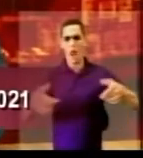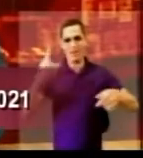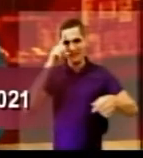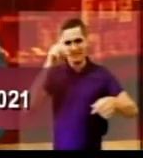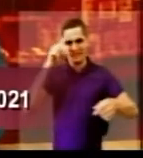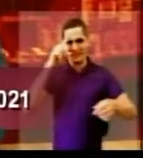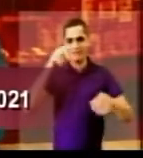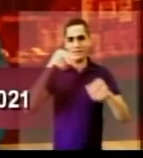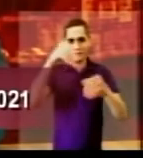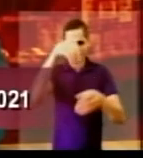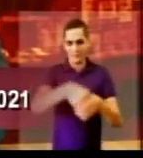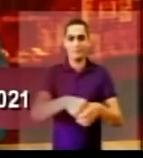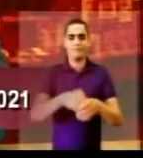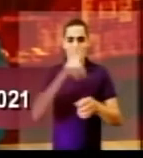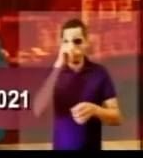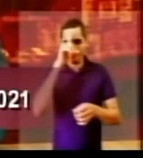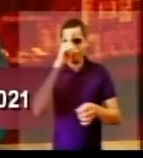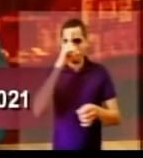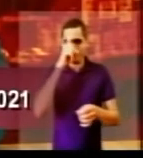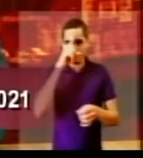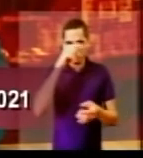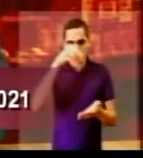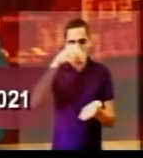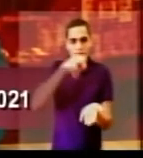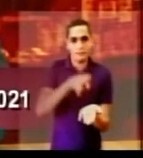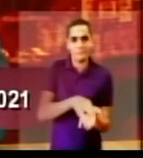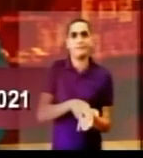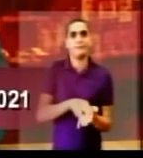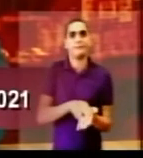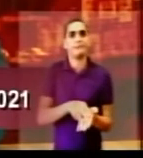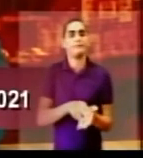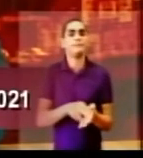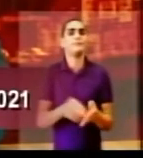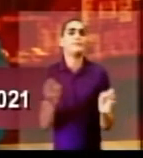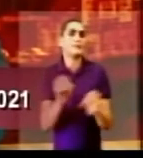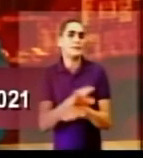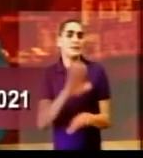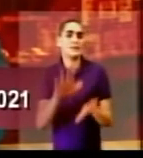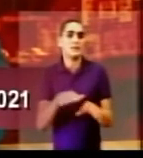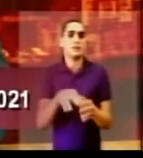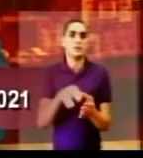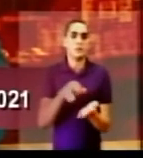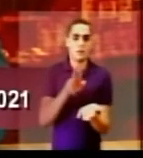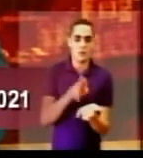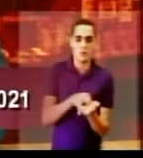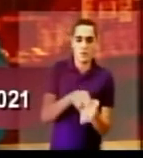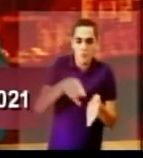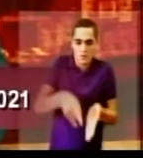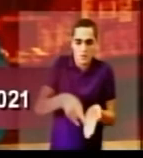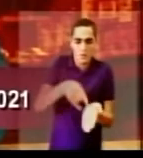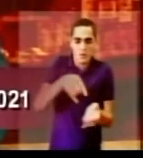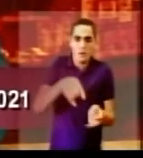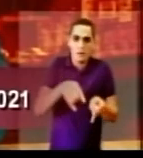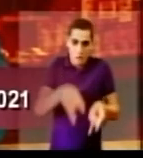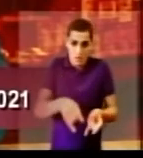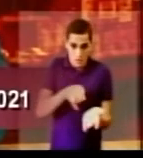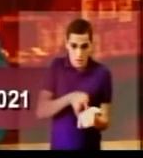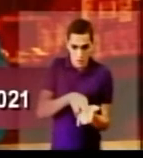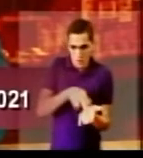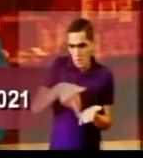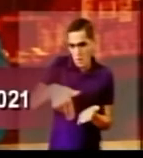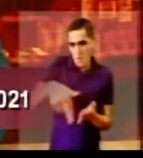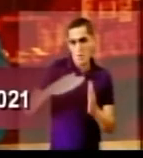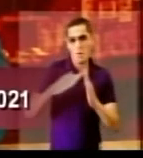agora acabam ou tendo alta ou indo a óbito. Então, nós do comitê acreditamos